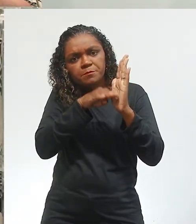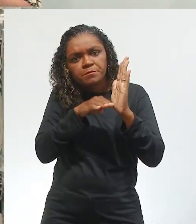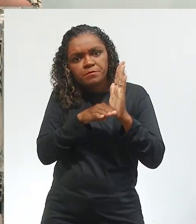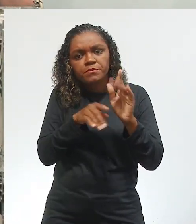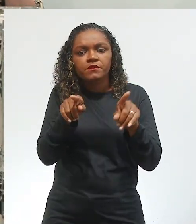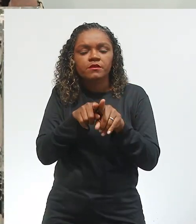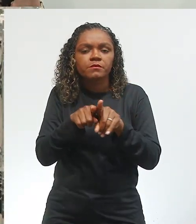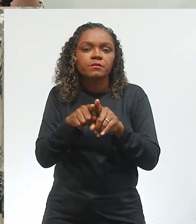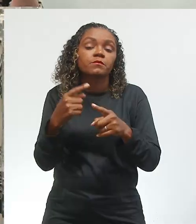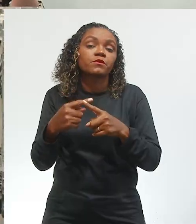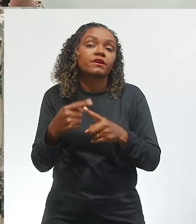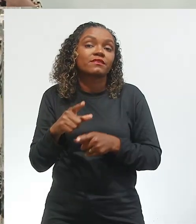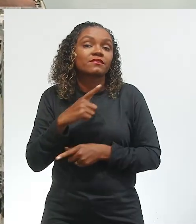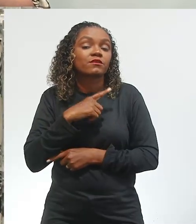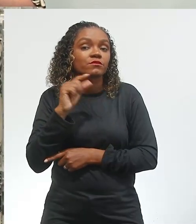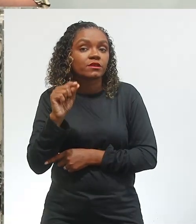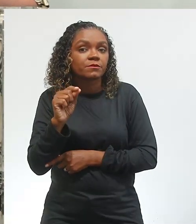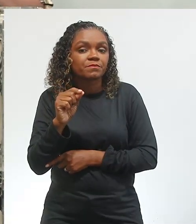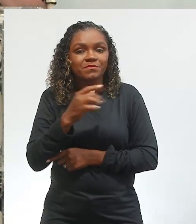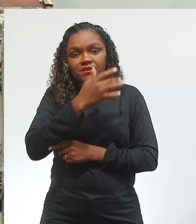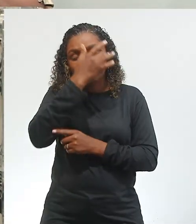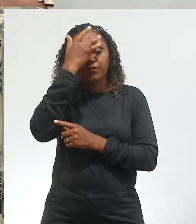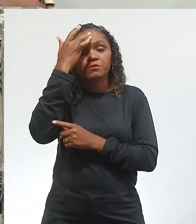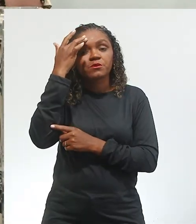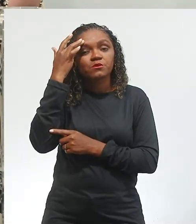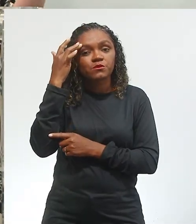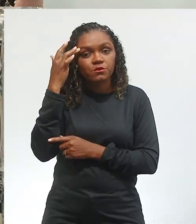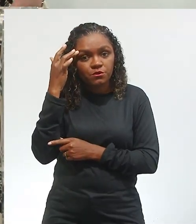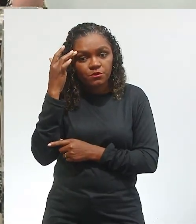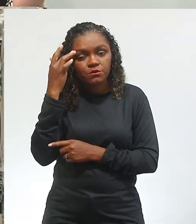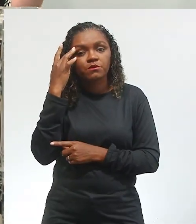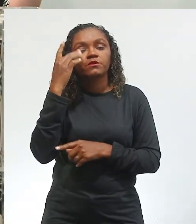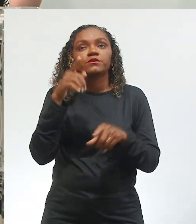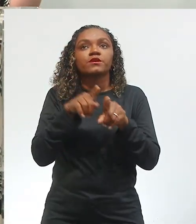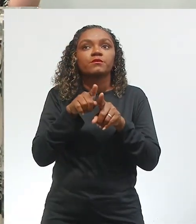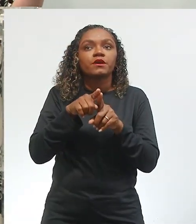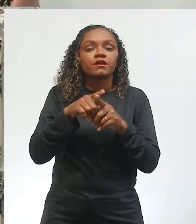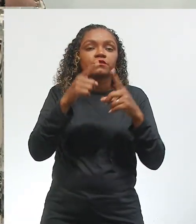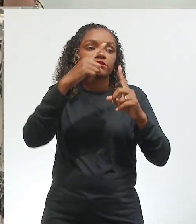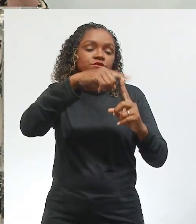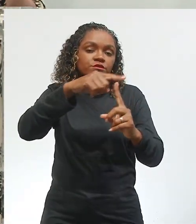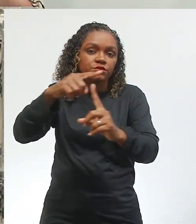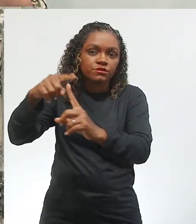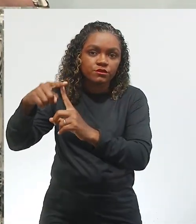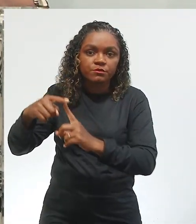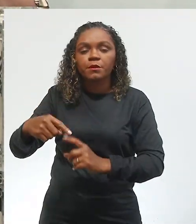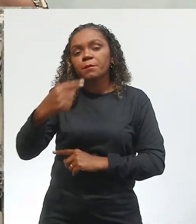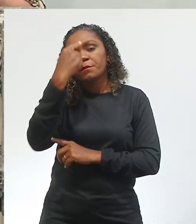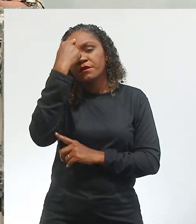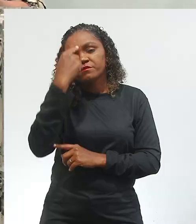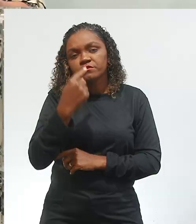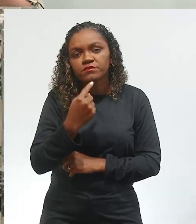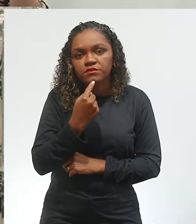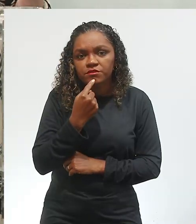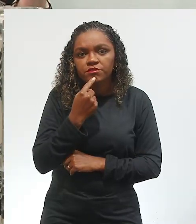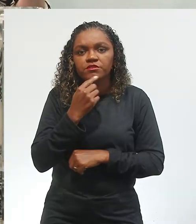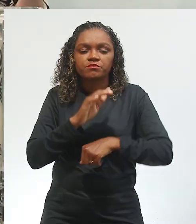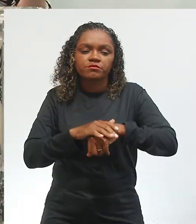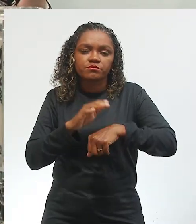temos muitas diferentes cabeças e formas de pensar e formas de